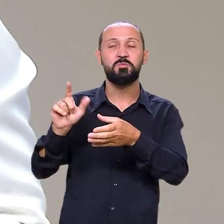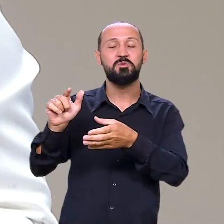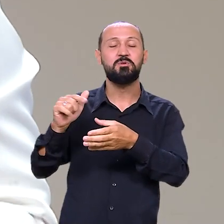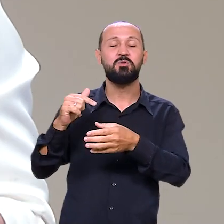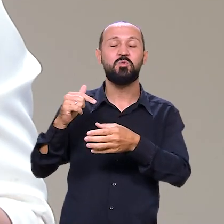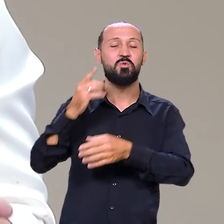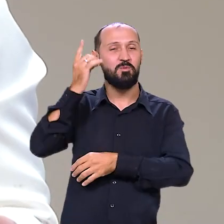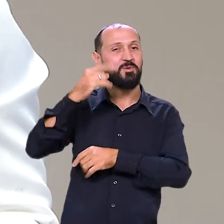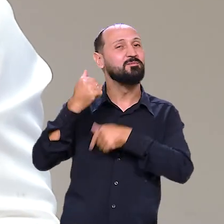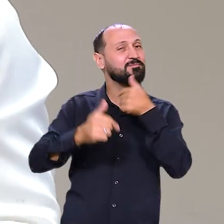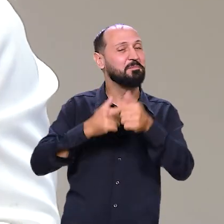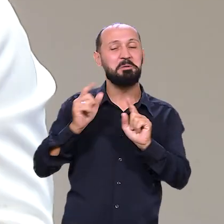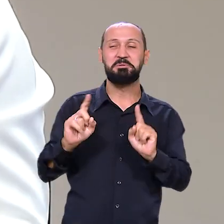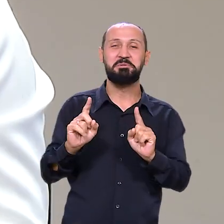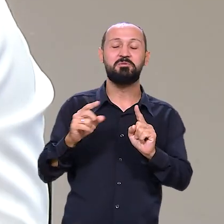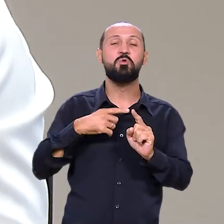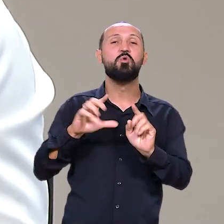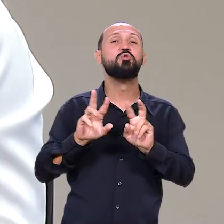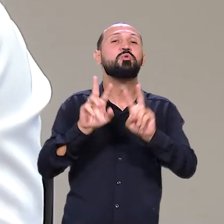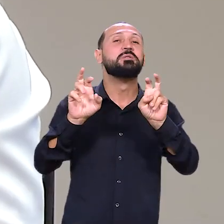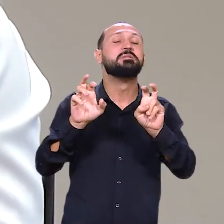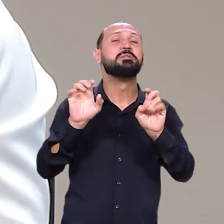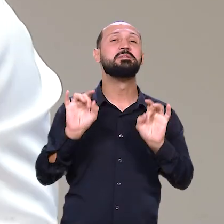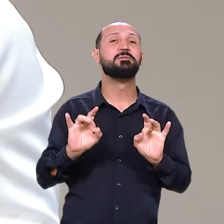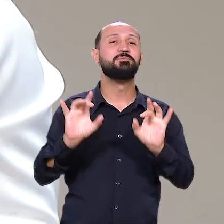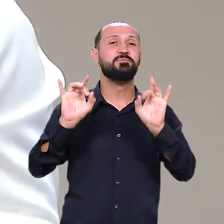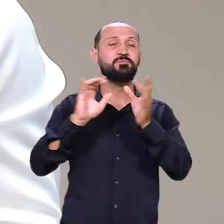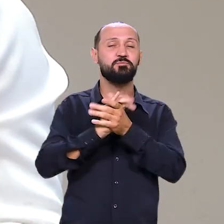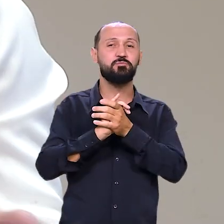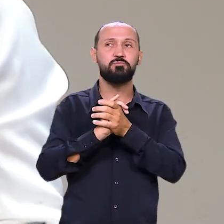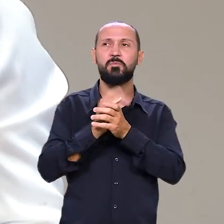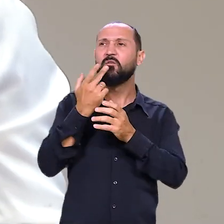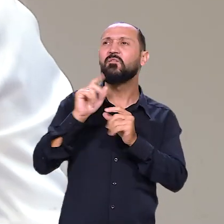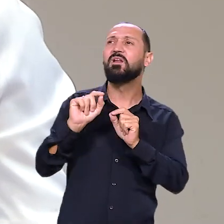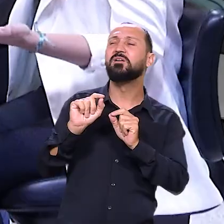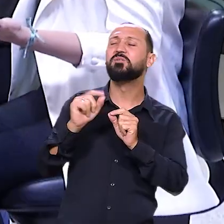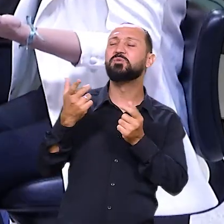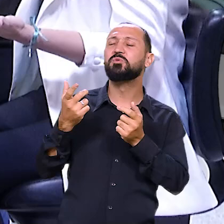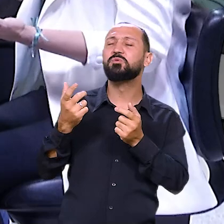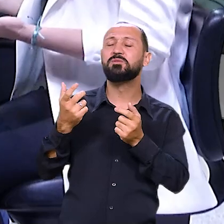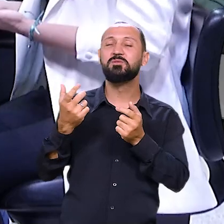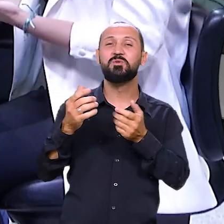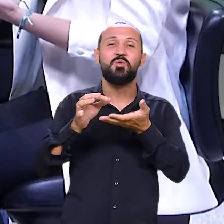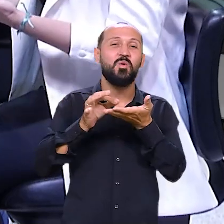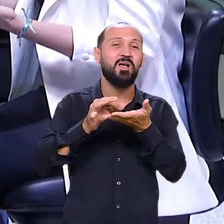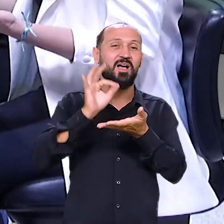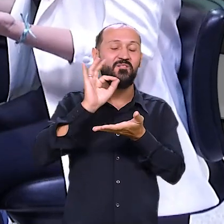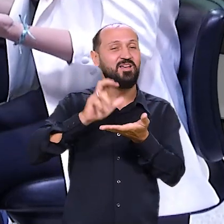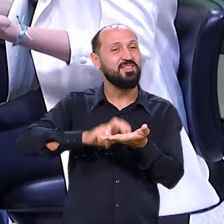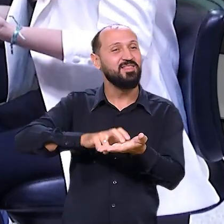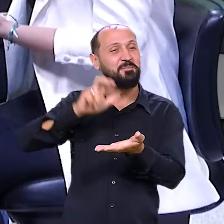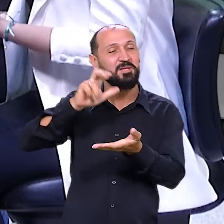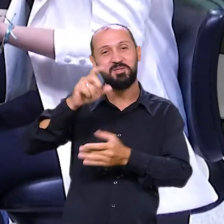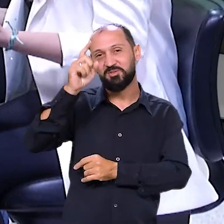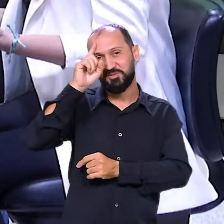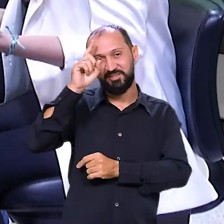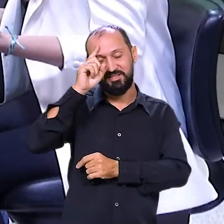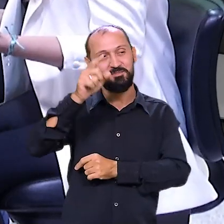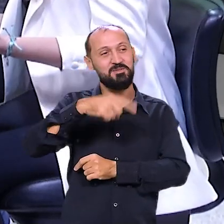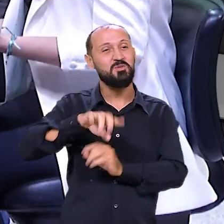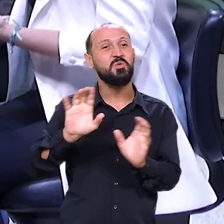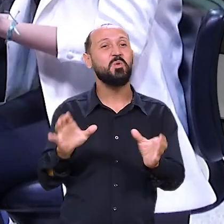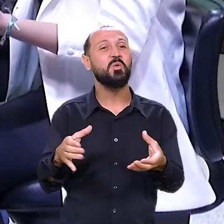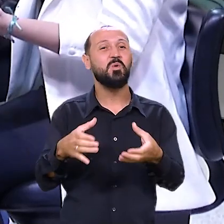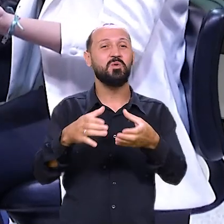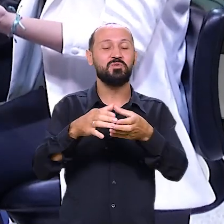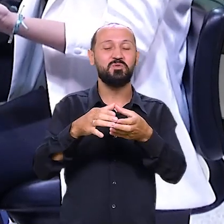deputado vem trabalhando. Hoje nós vamos falar da frente, vamos se dizer, Paulo, do café da manhã de todo brasileiro,